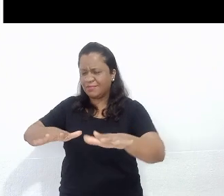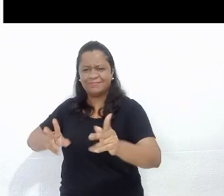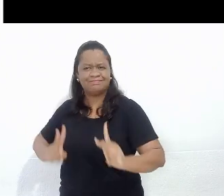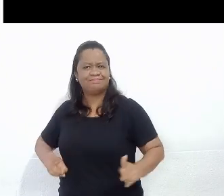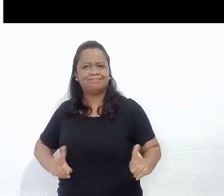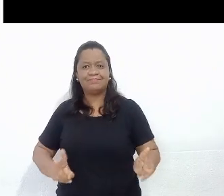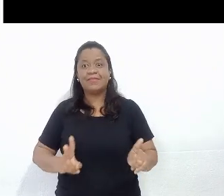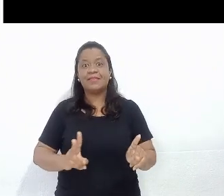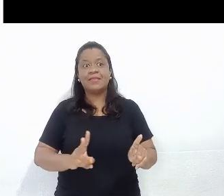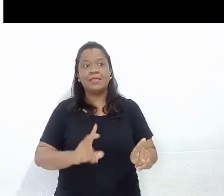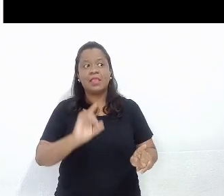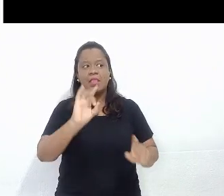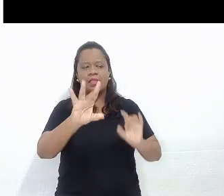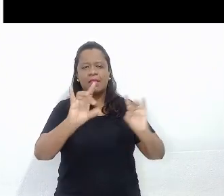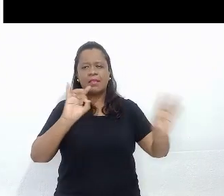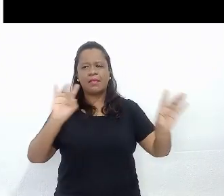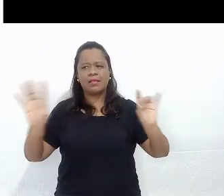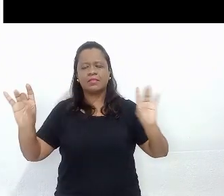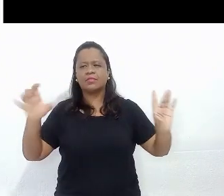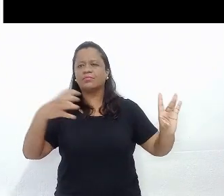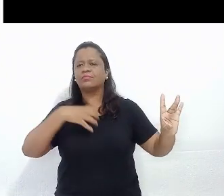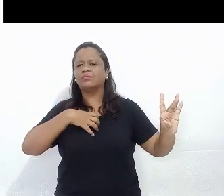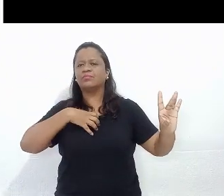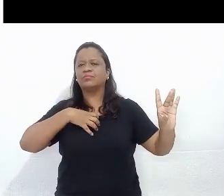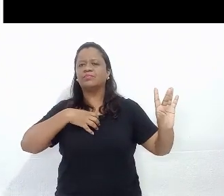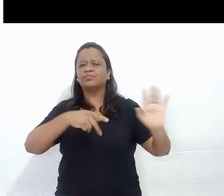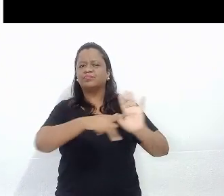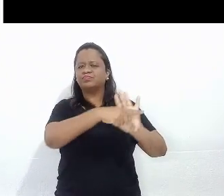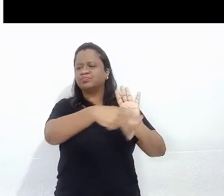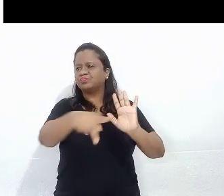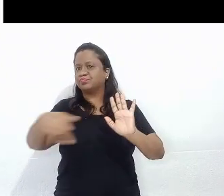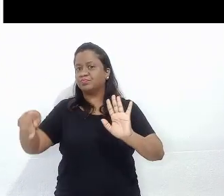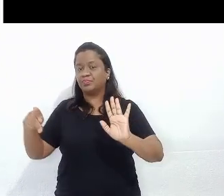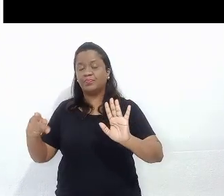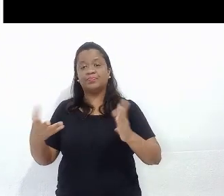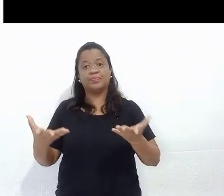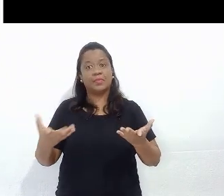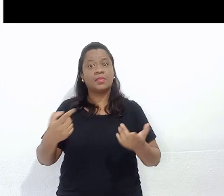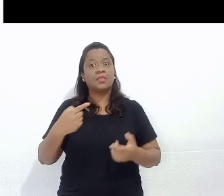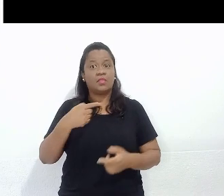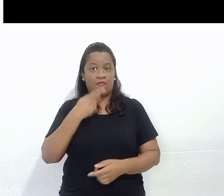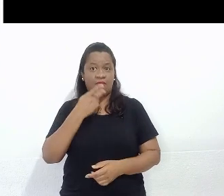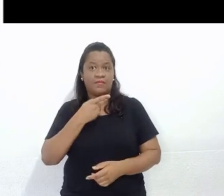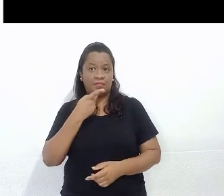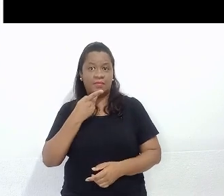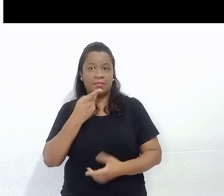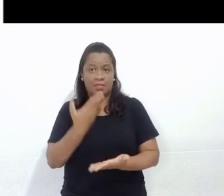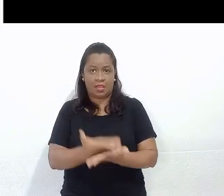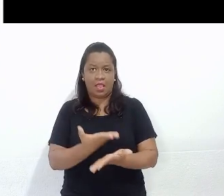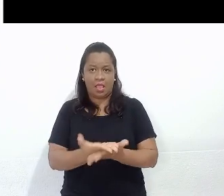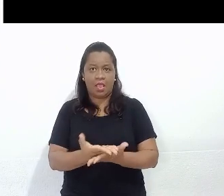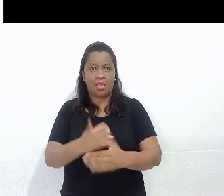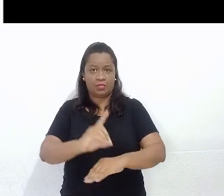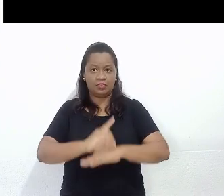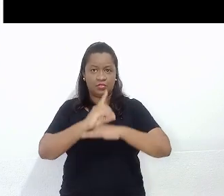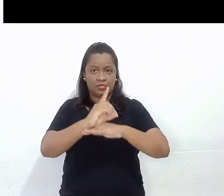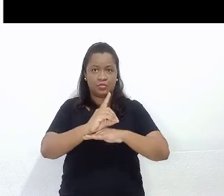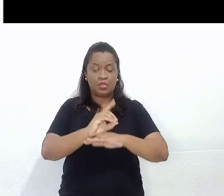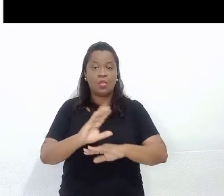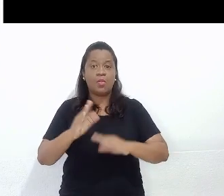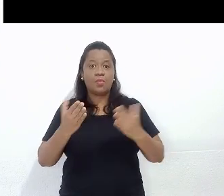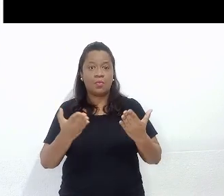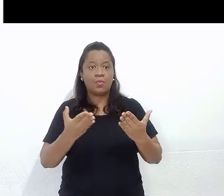uma pegada. Tá? E isso eu falei até na aula de direção também. Quando um diretor casa com um